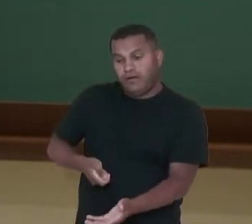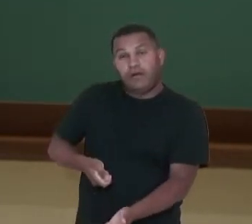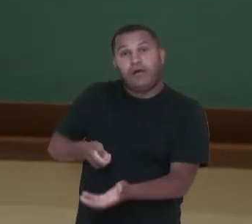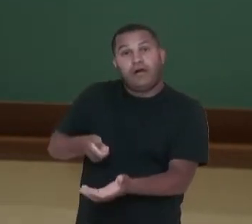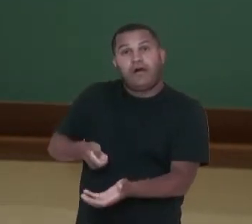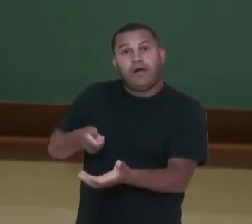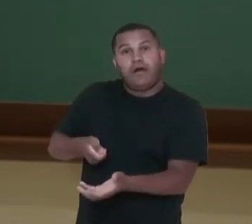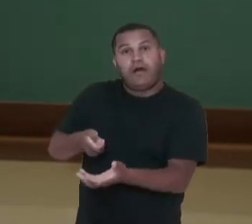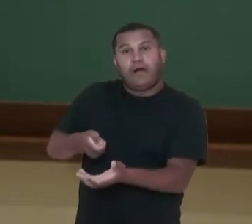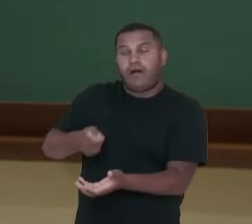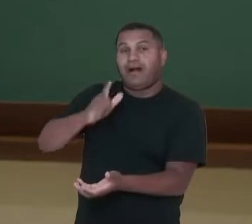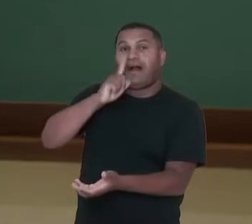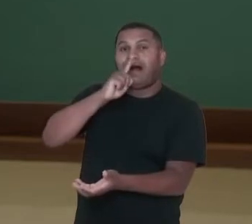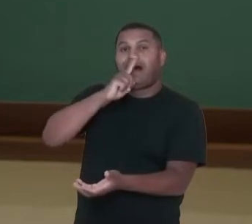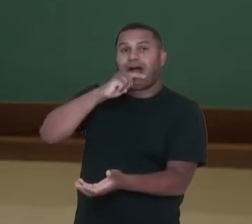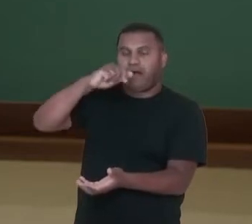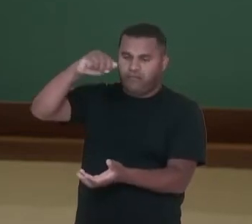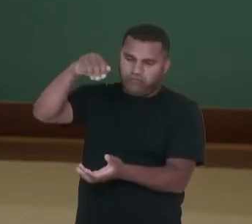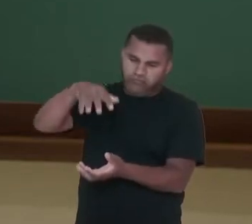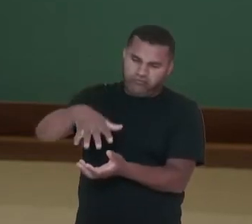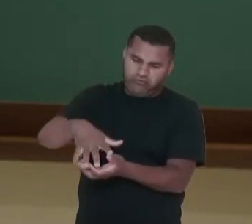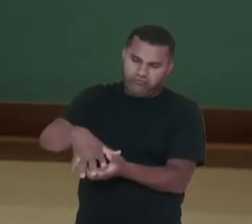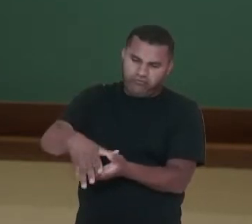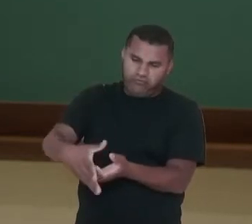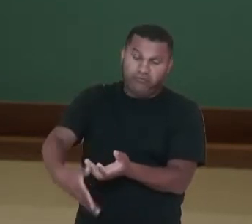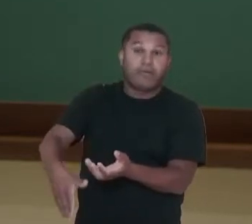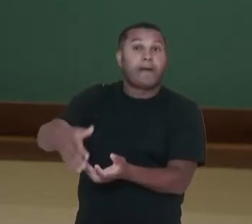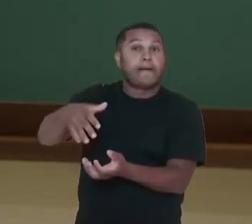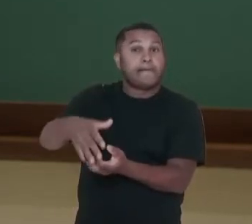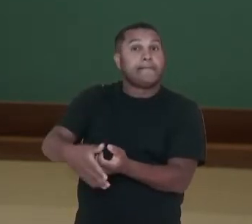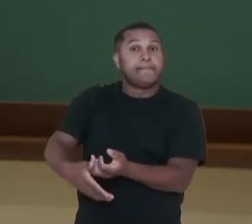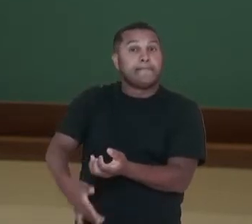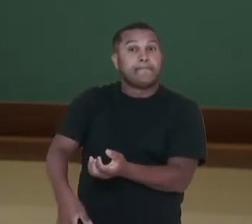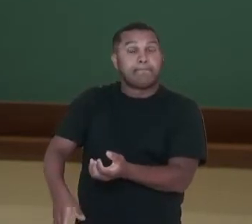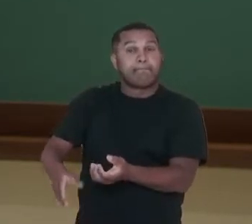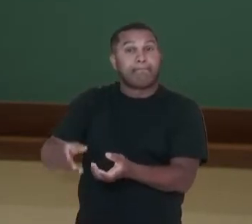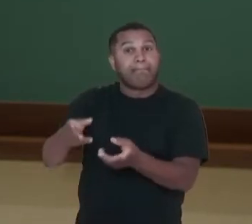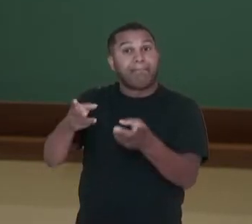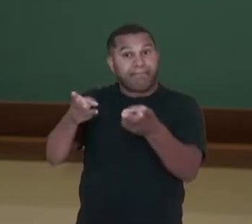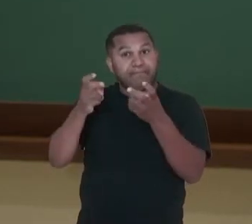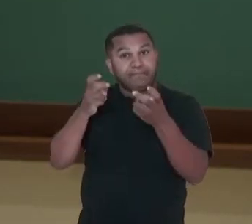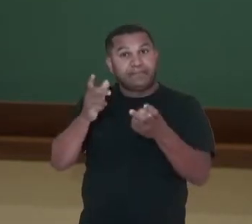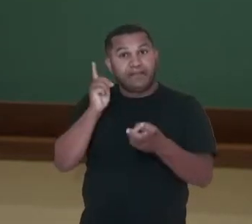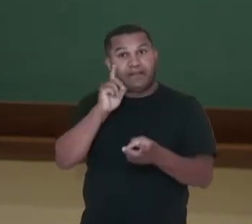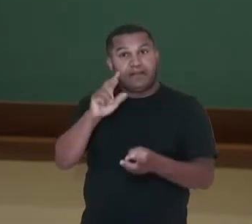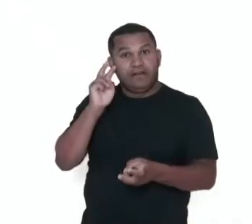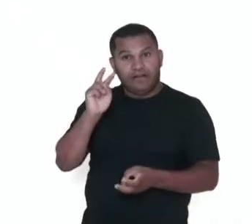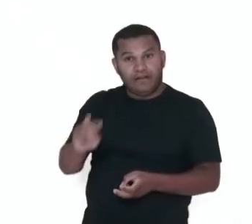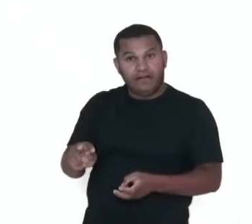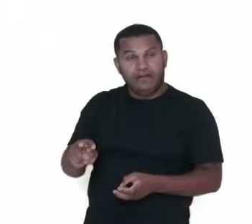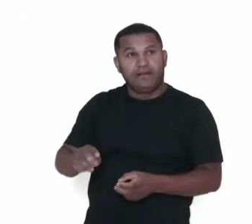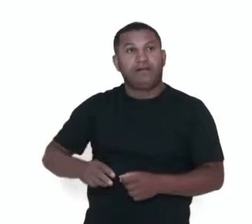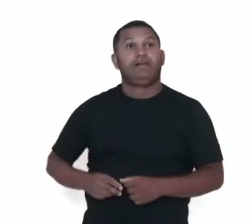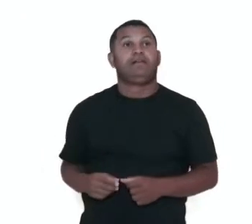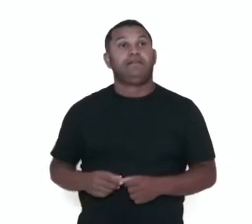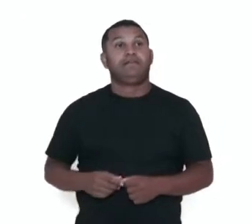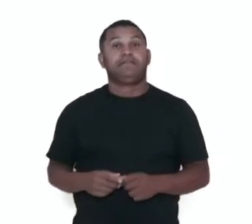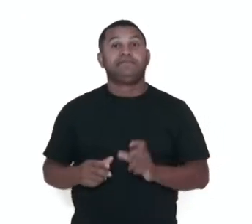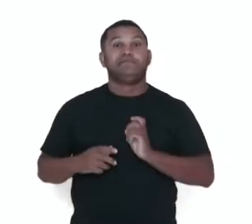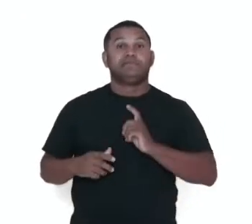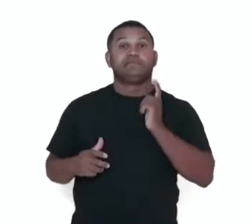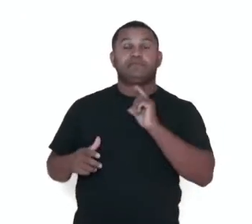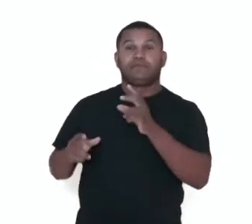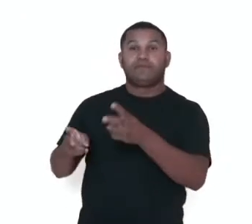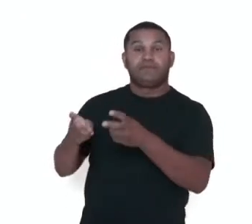de vegetais. Eu consigo identificar, você consegue ver aqui? O que nós conseguimos identificar aqui? Bom, eu consigo identificar